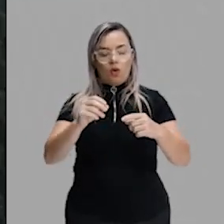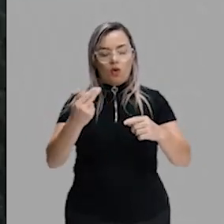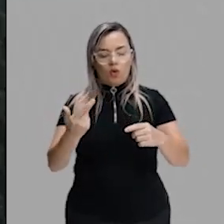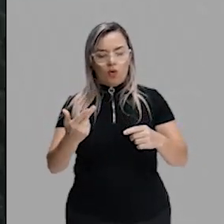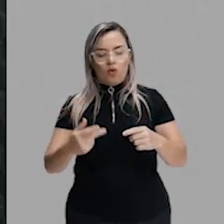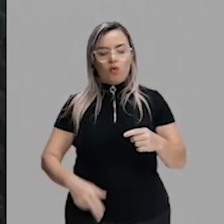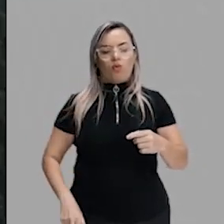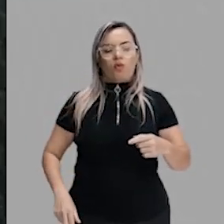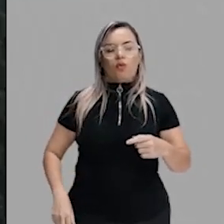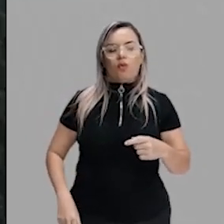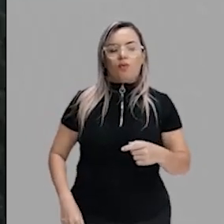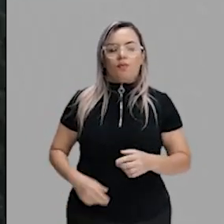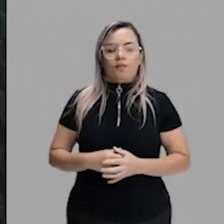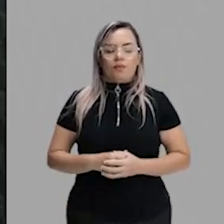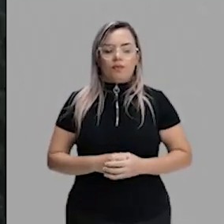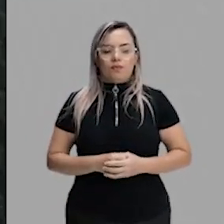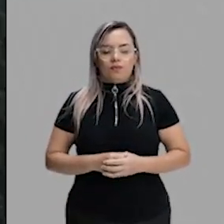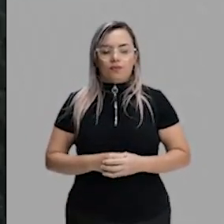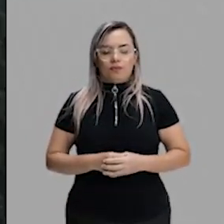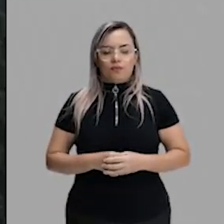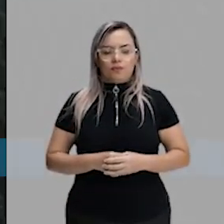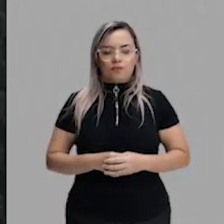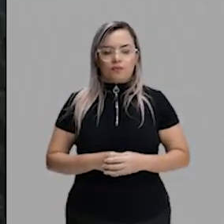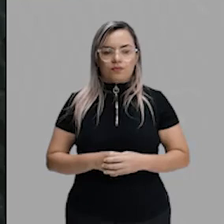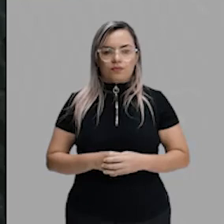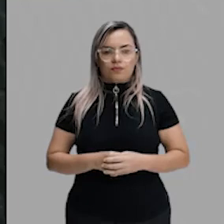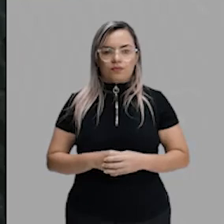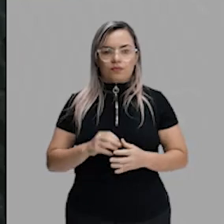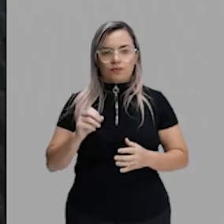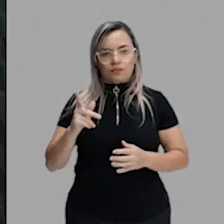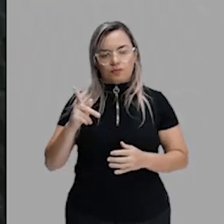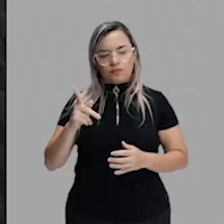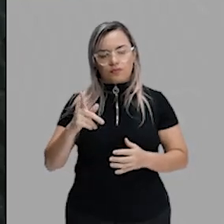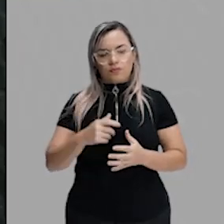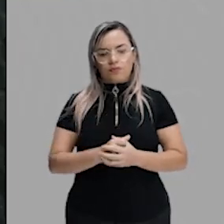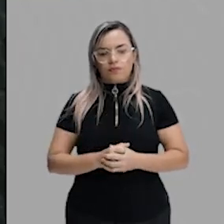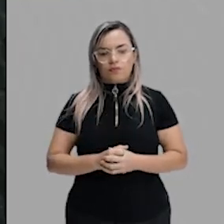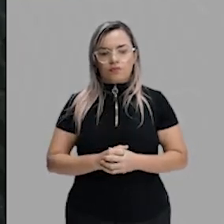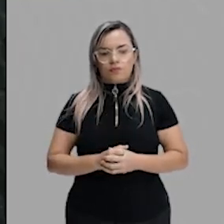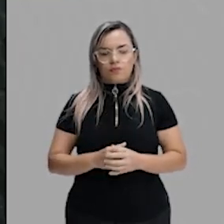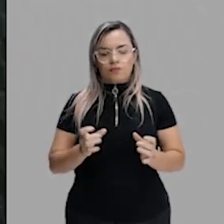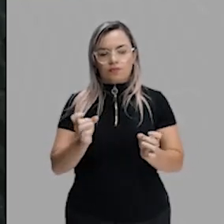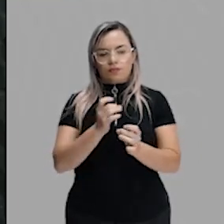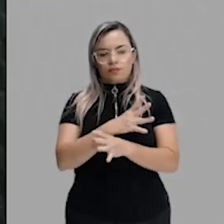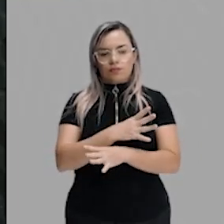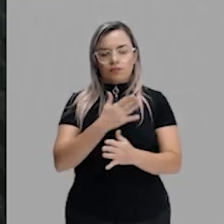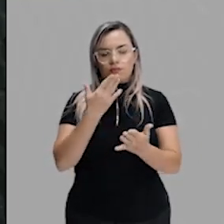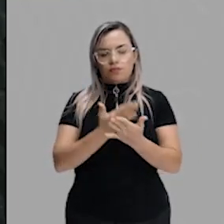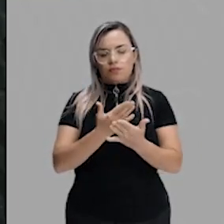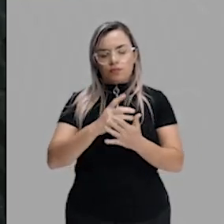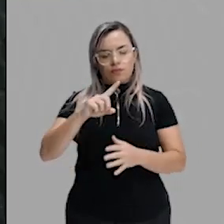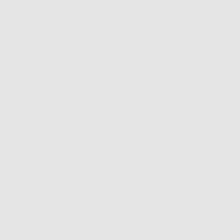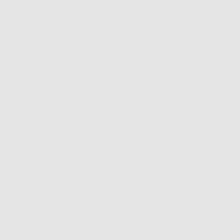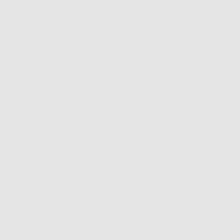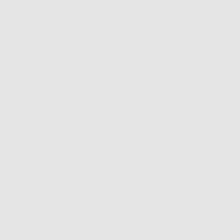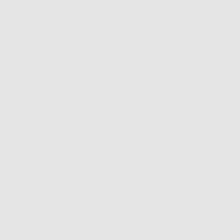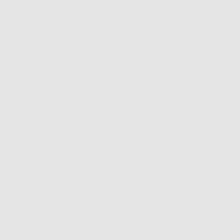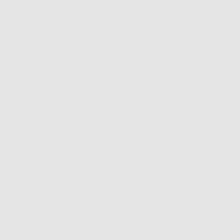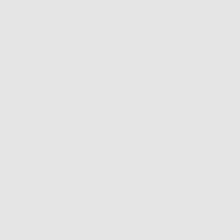né? Cuja a unidade é o ohm, ok? Com isso finalizamos a aula de hoje e até a próxima.